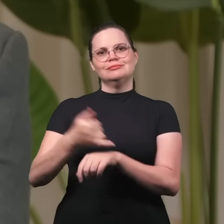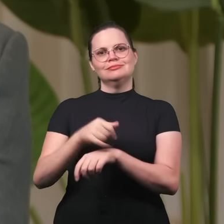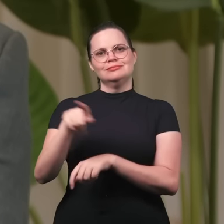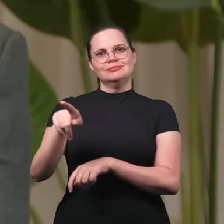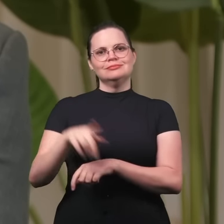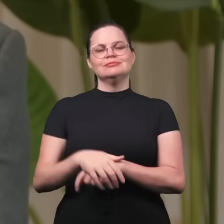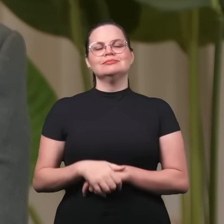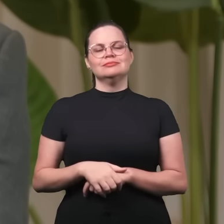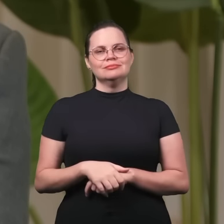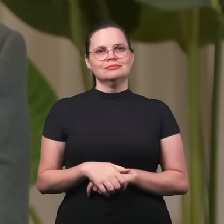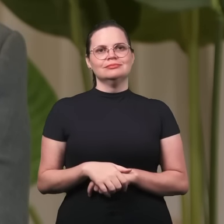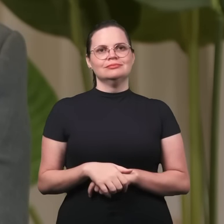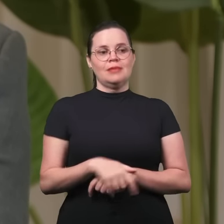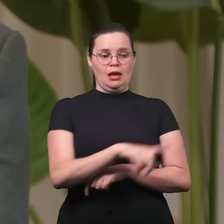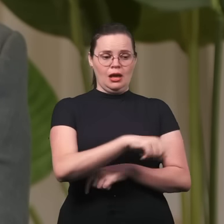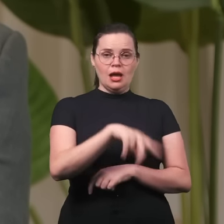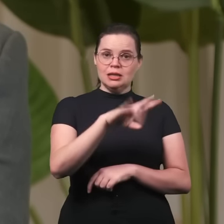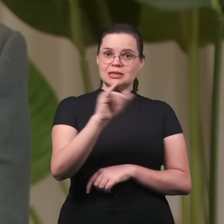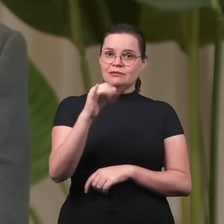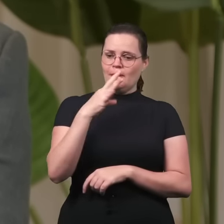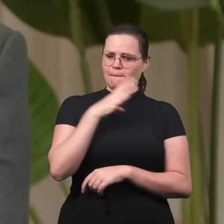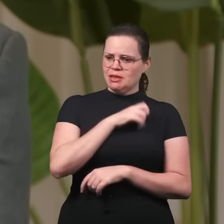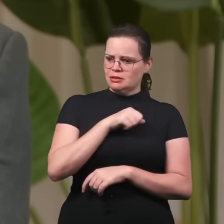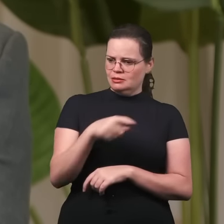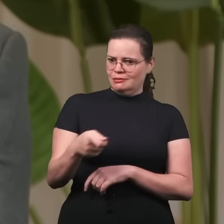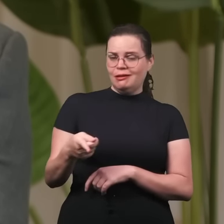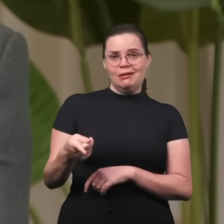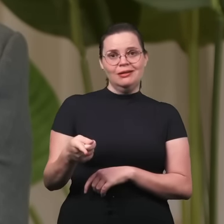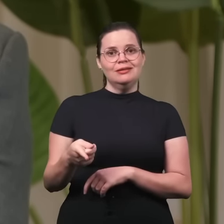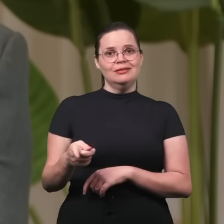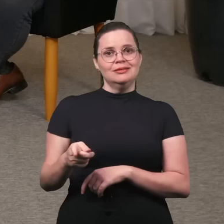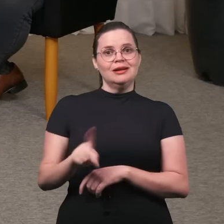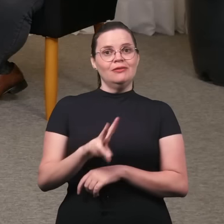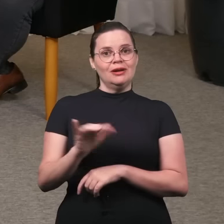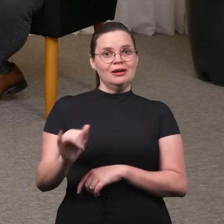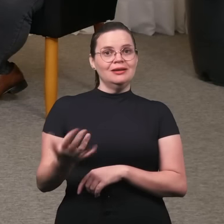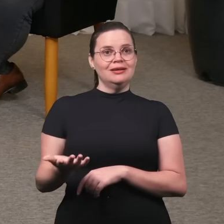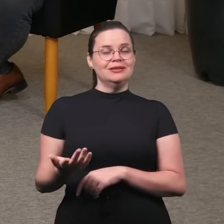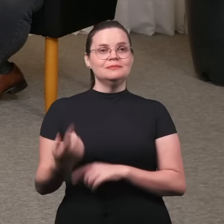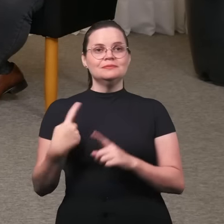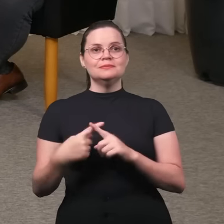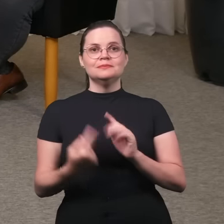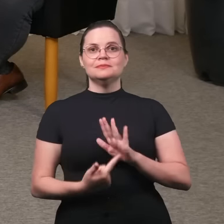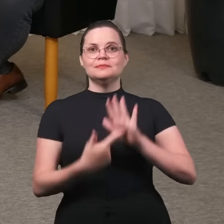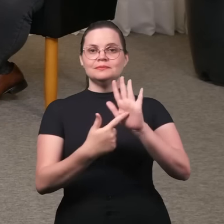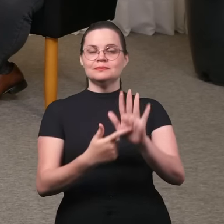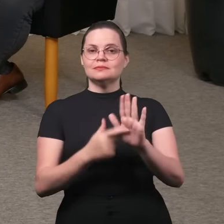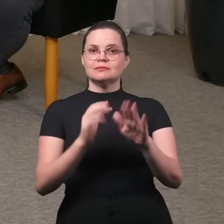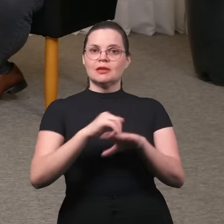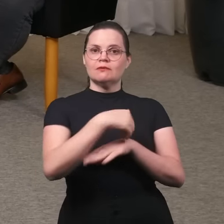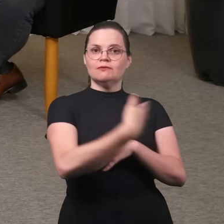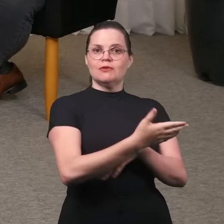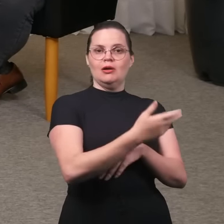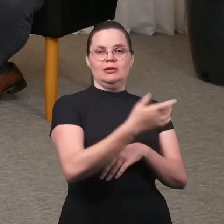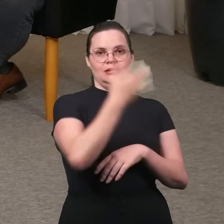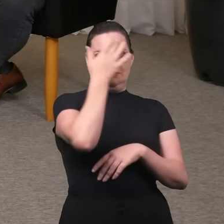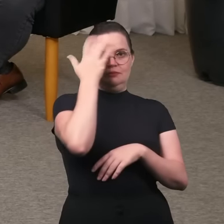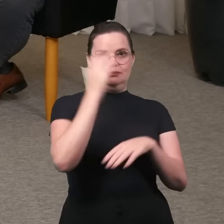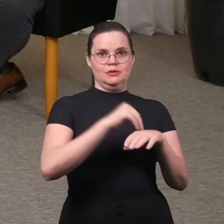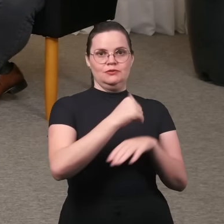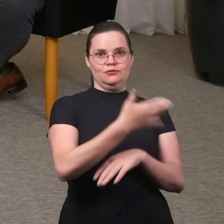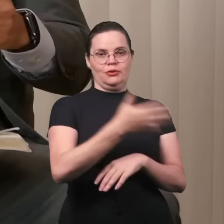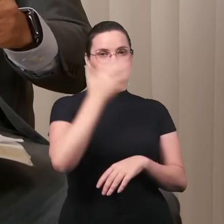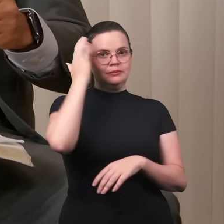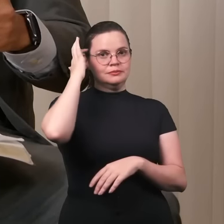ele é nascido em Jerusalém. Fala do reconhecimento das pessoas de fora, né? De fora.